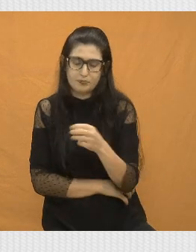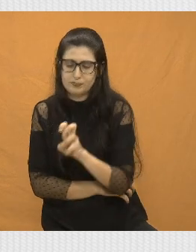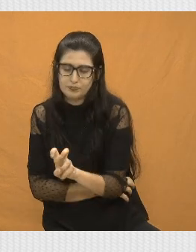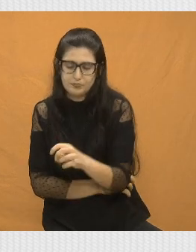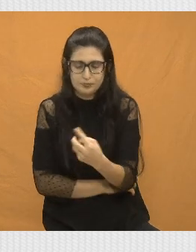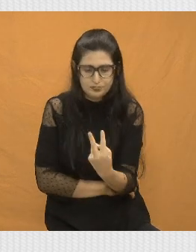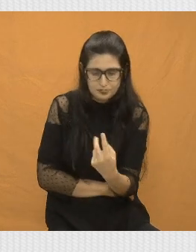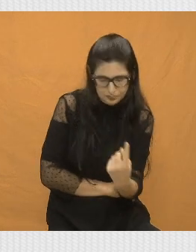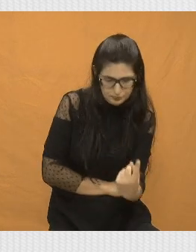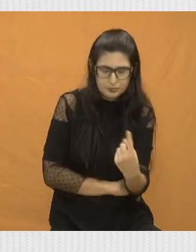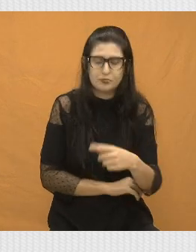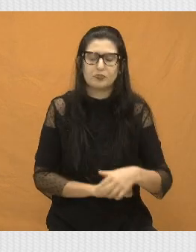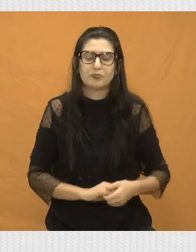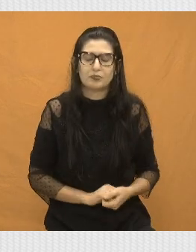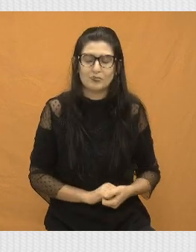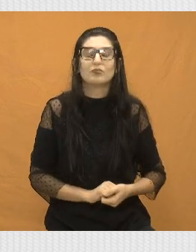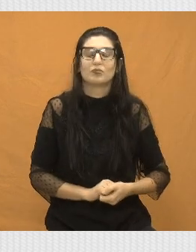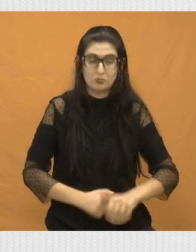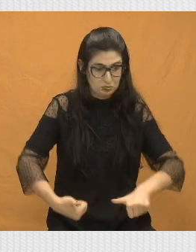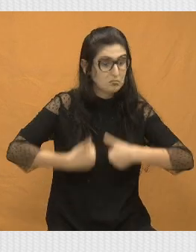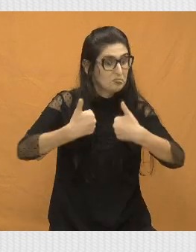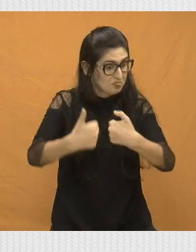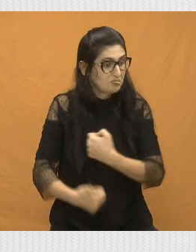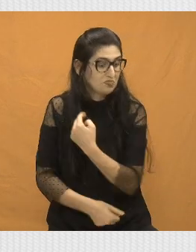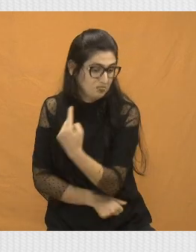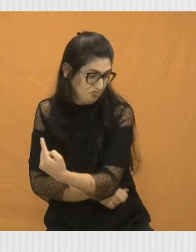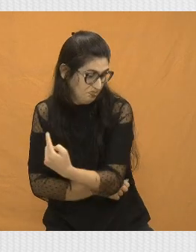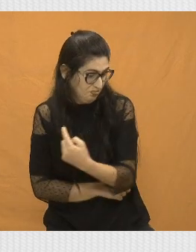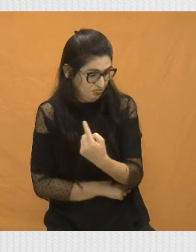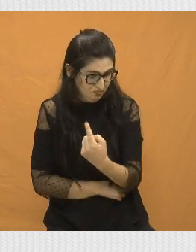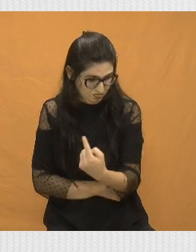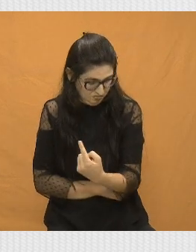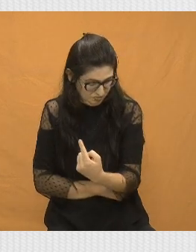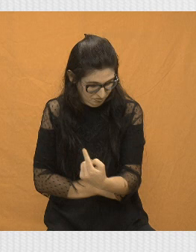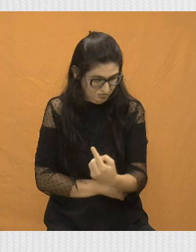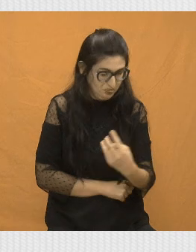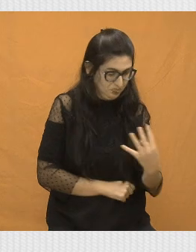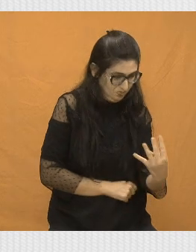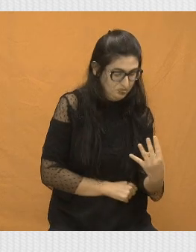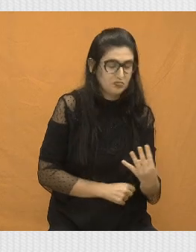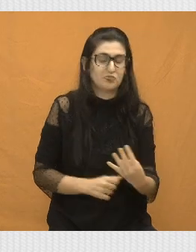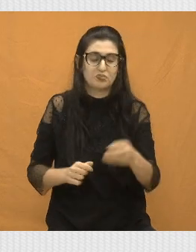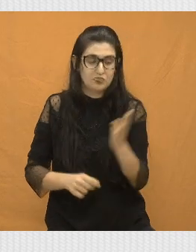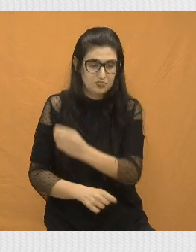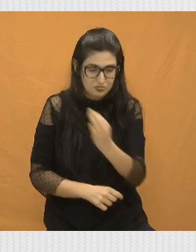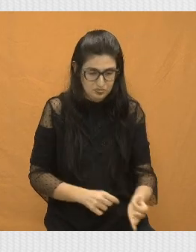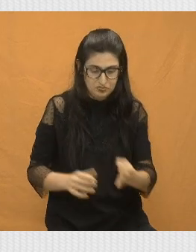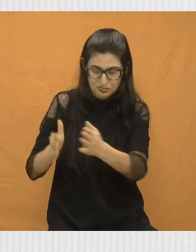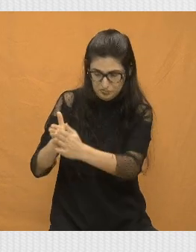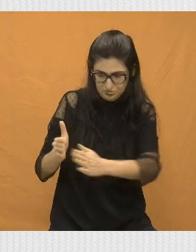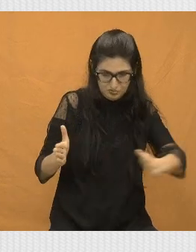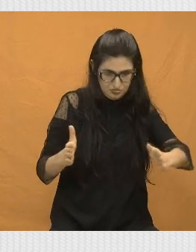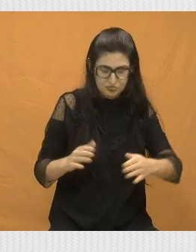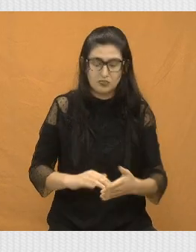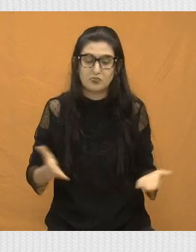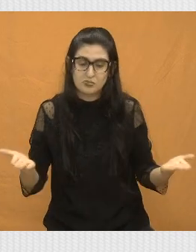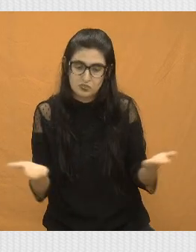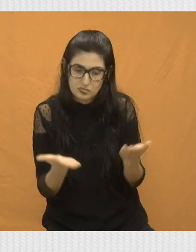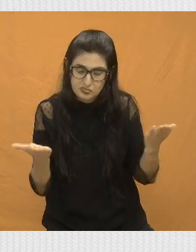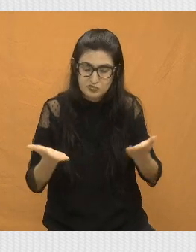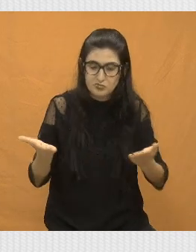19.521.000, superando uma meta de 114% já no período. Receita